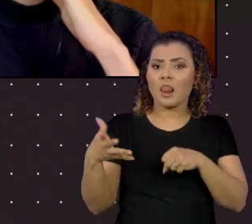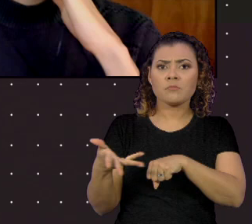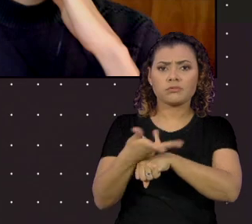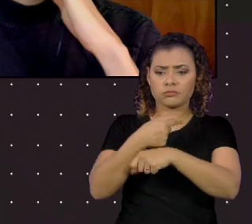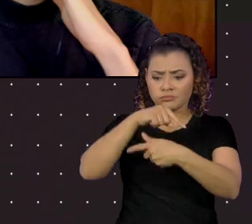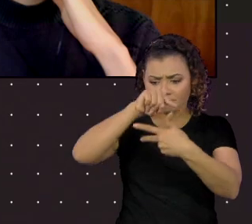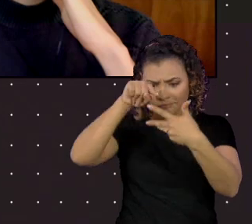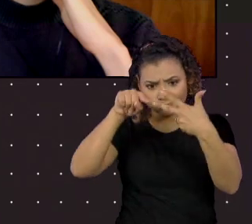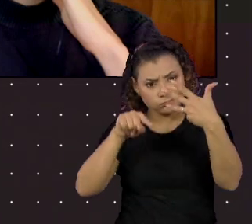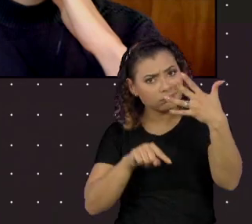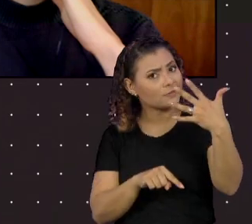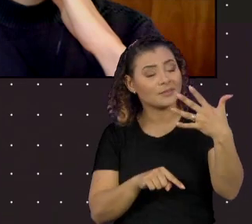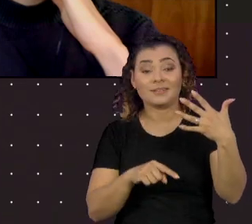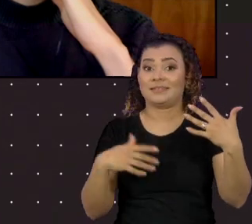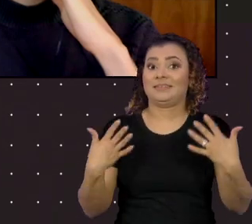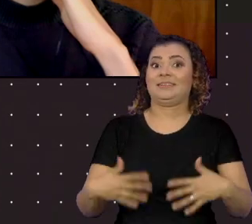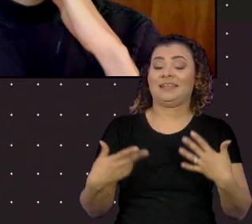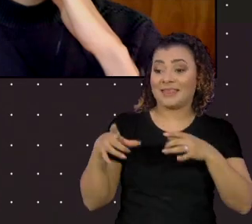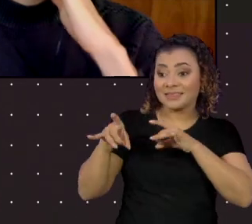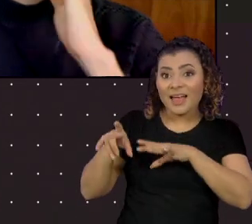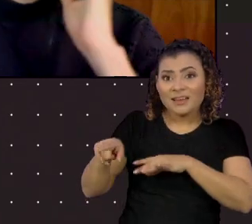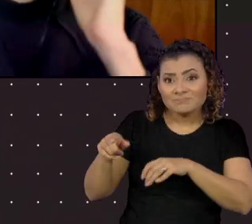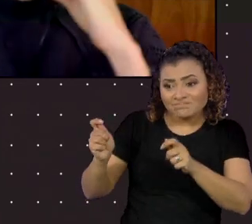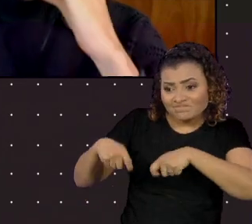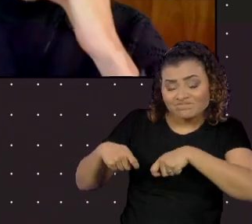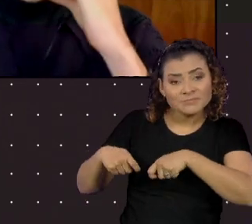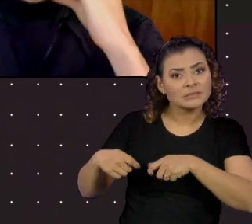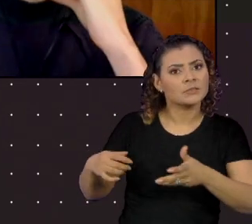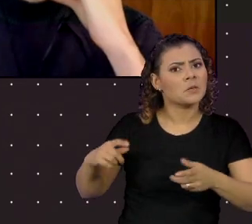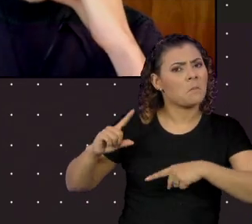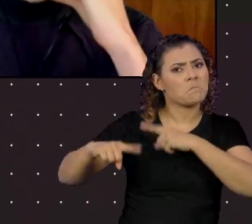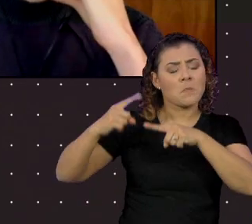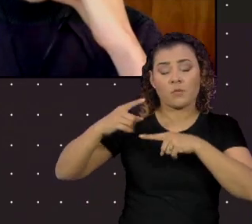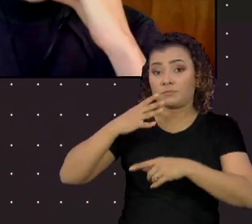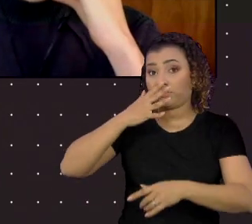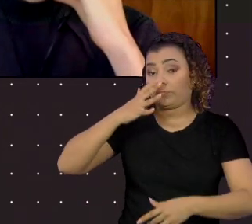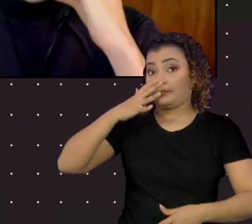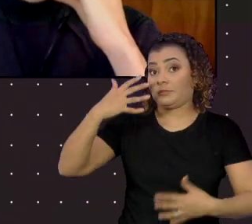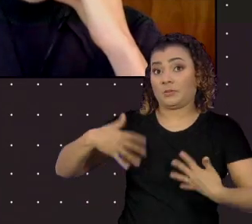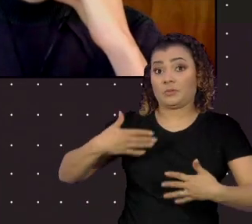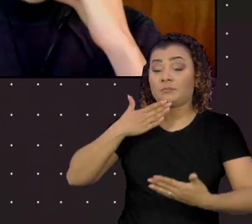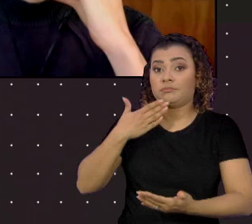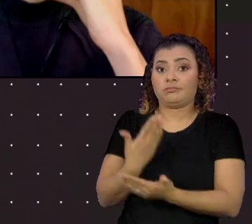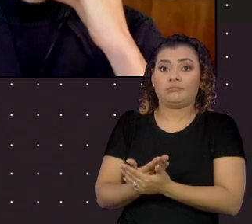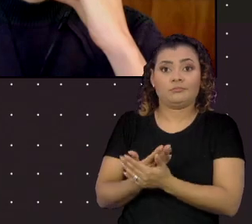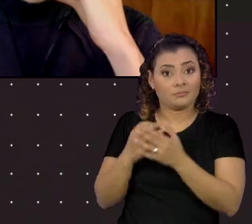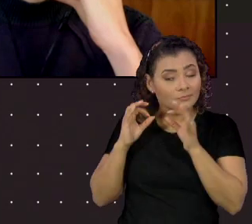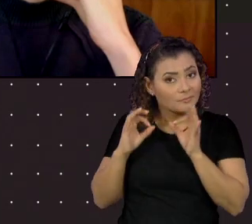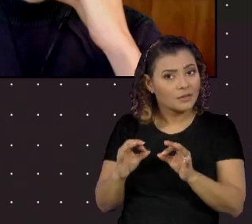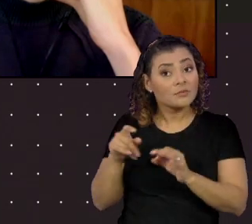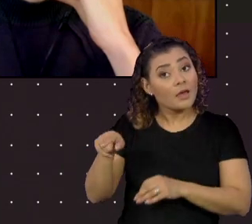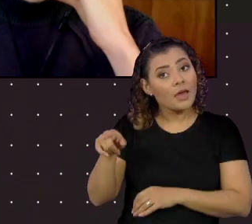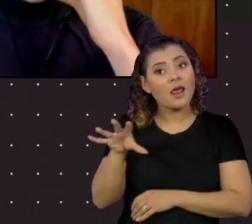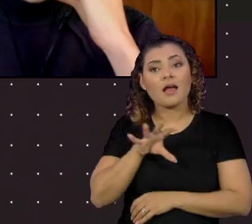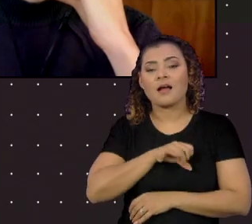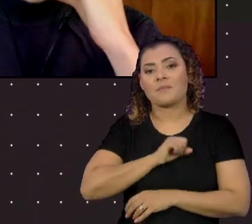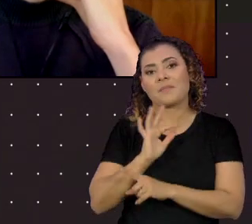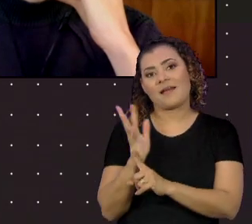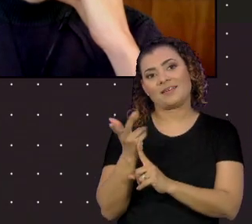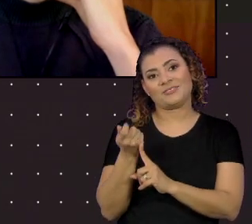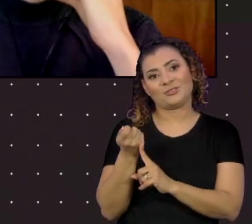multitalentosa, uma capacidade técnica impressionante. Além disso, ela é uma mulher que ama a